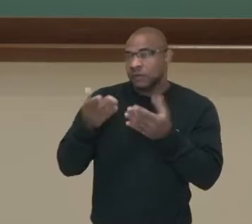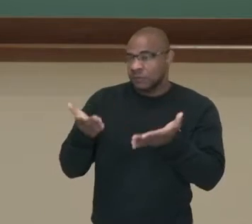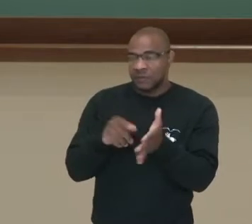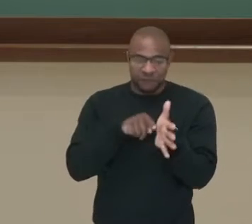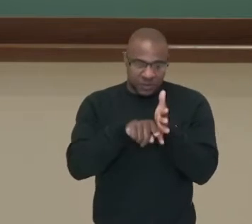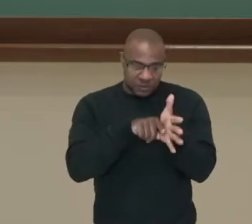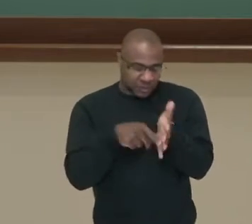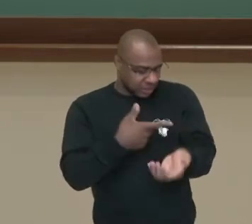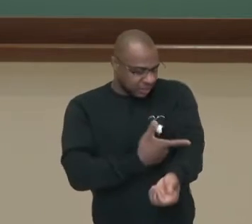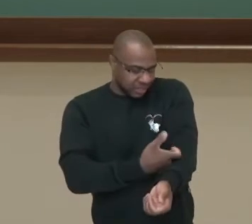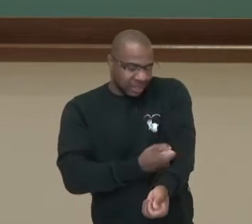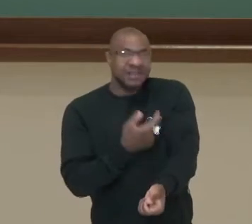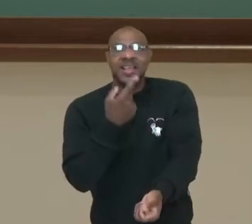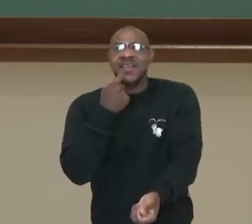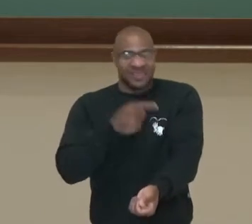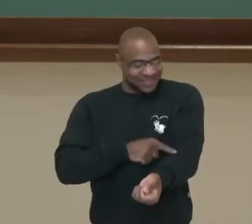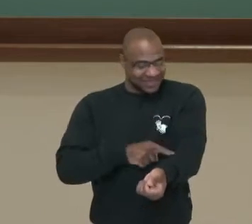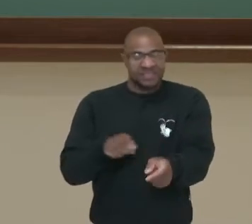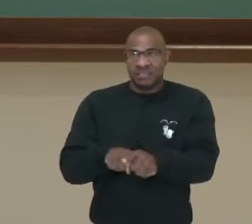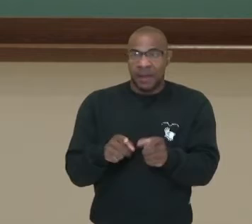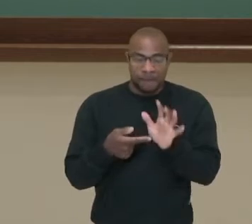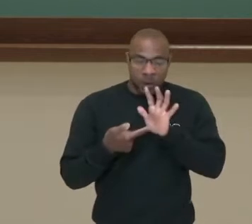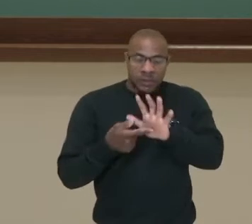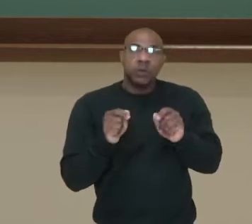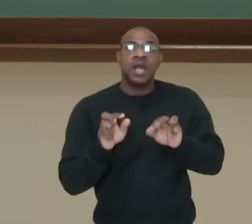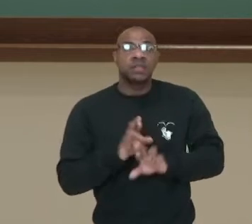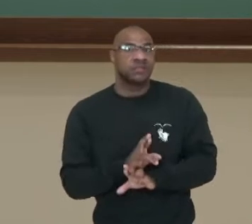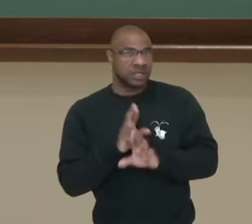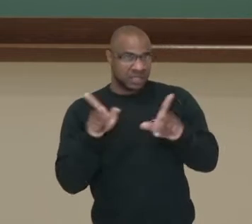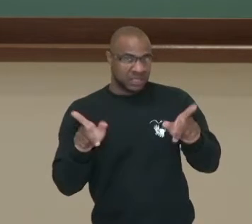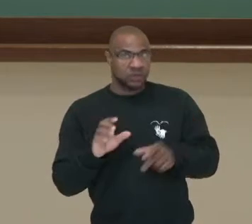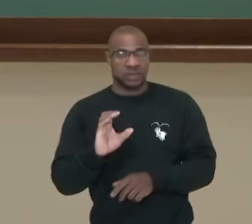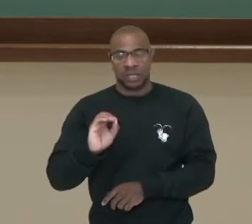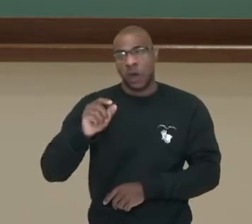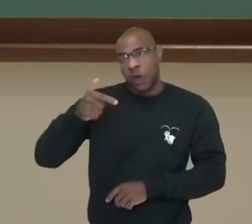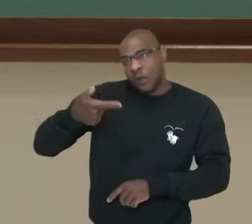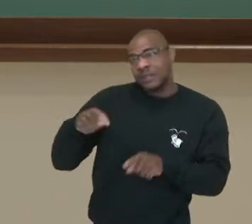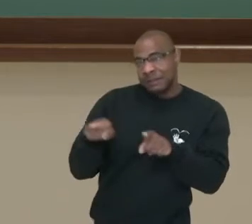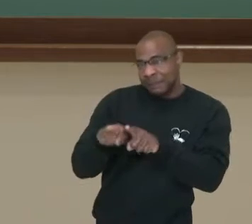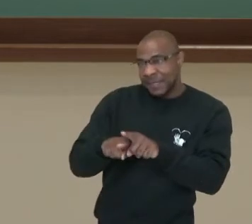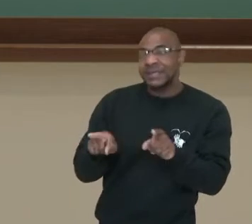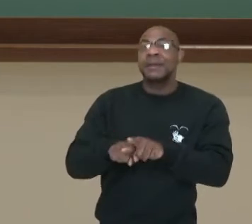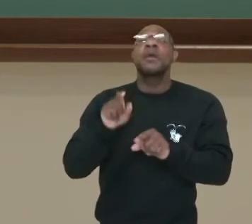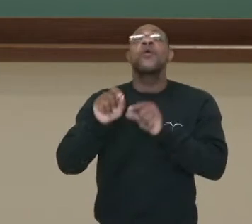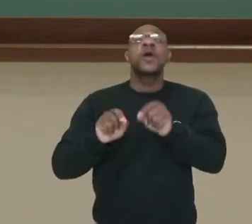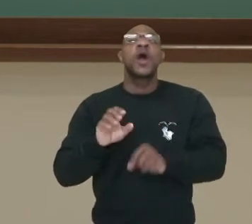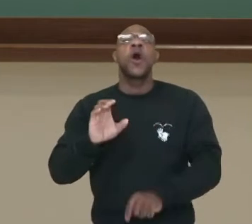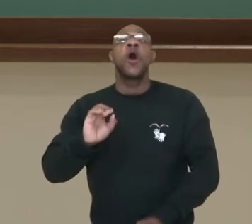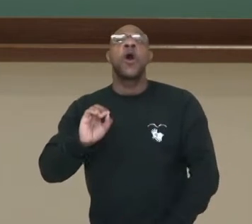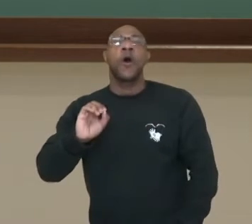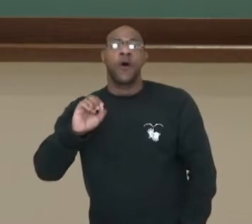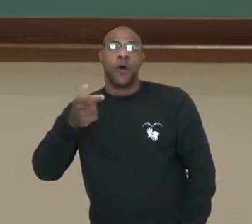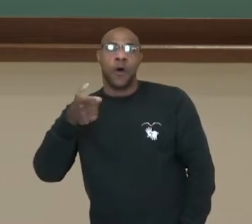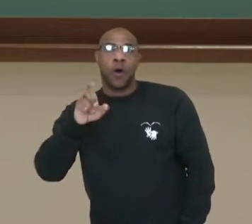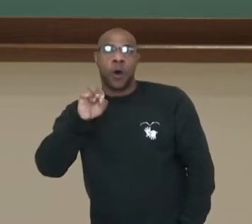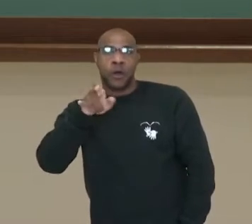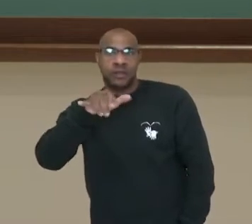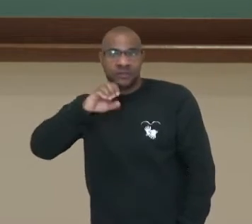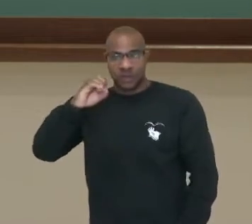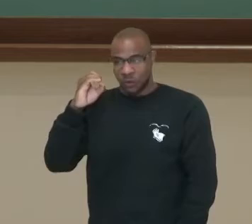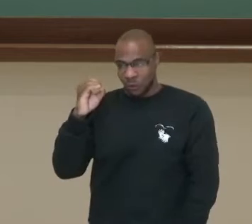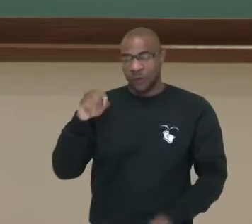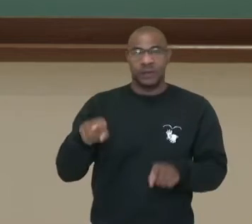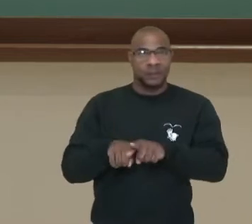exames de sangue para verificar essa diferença do gás carbônico e do oxigênio. Mas aí veio um questionamento,